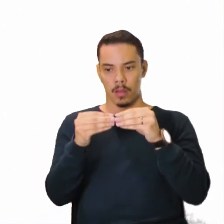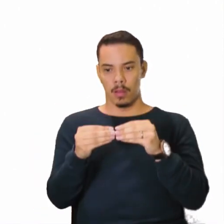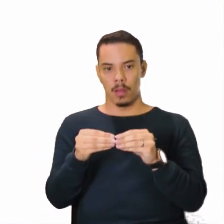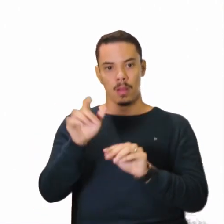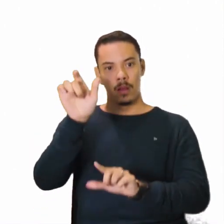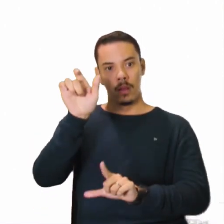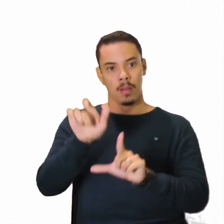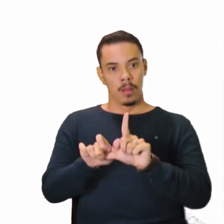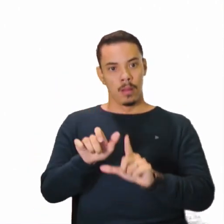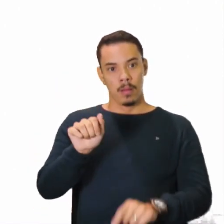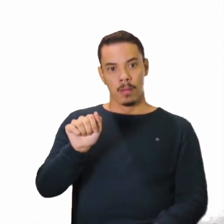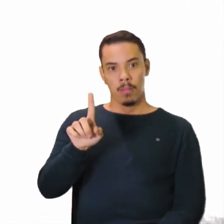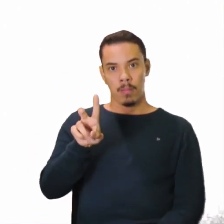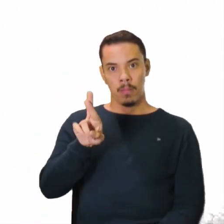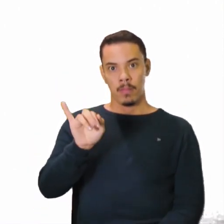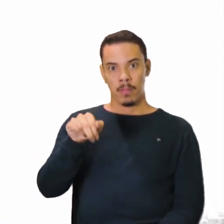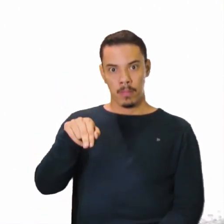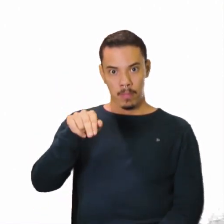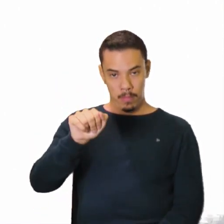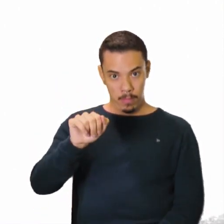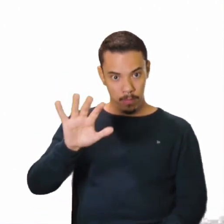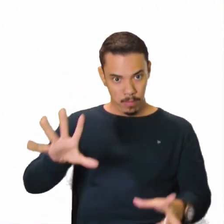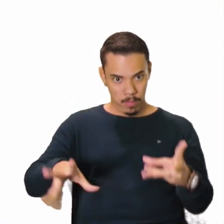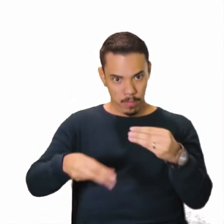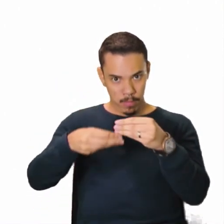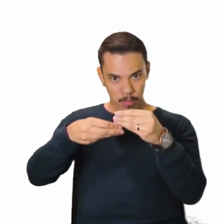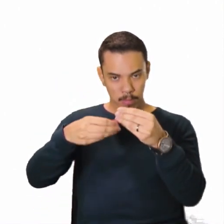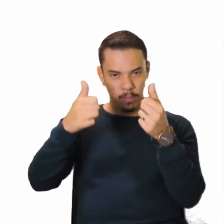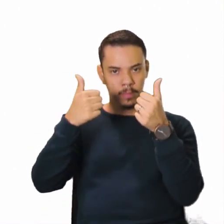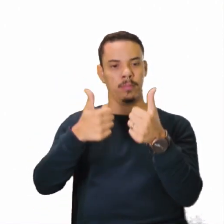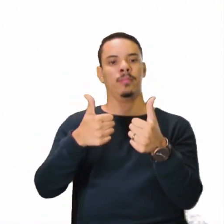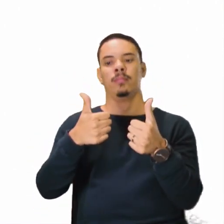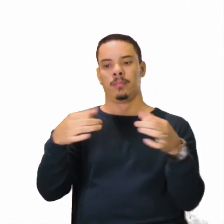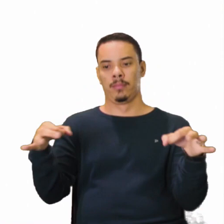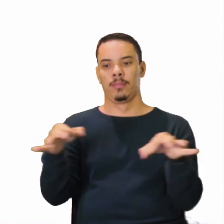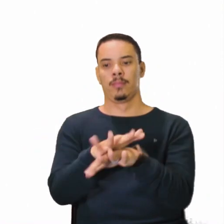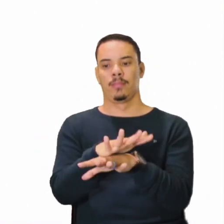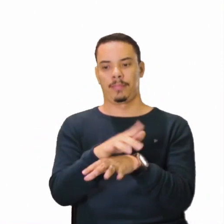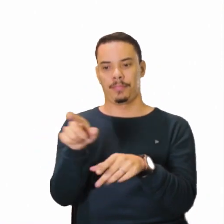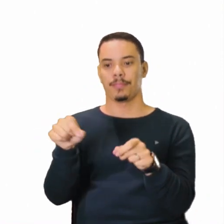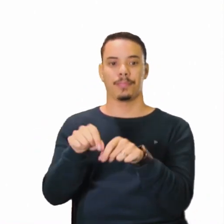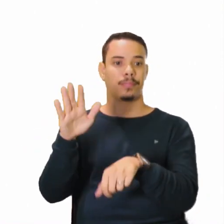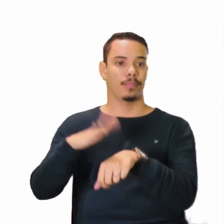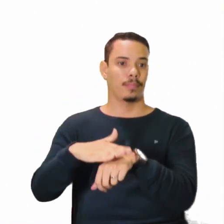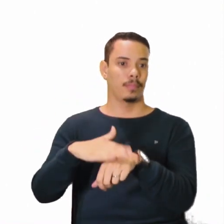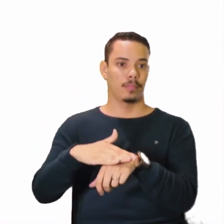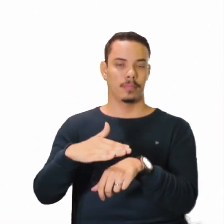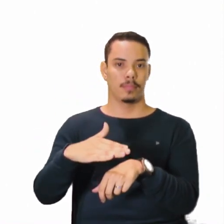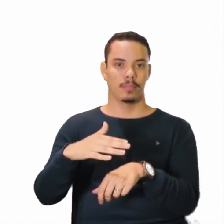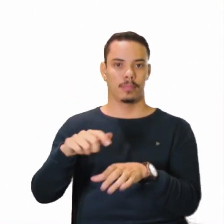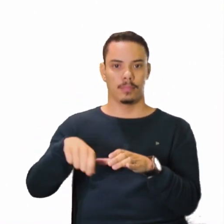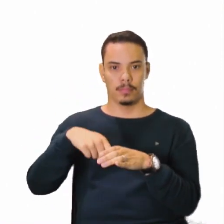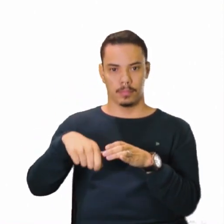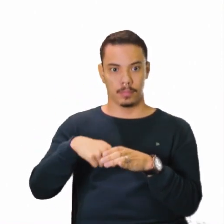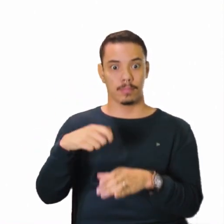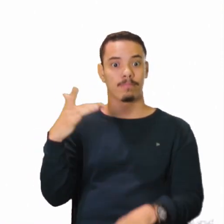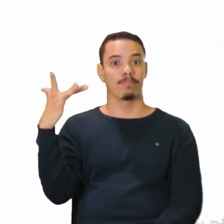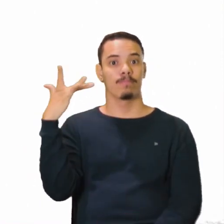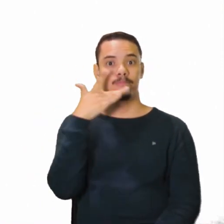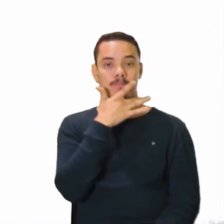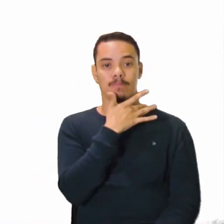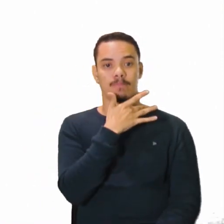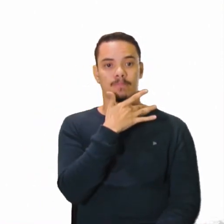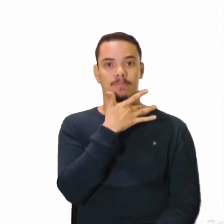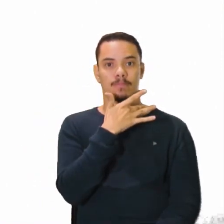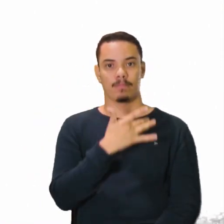sujeito Adriana concluiu aí a ação? Sim. Ela fez um almoço e ainda mais delicioso,